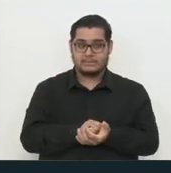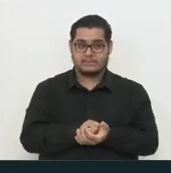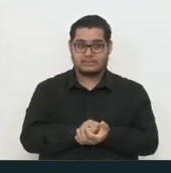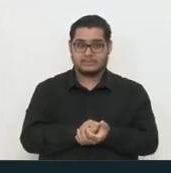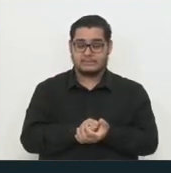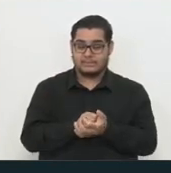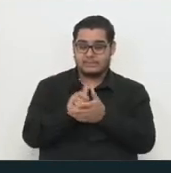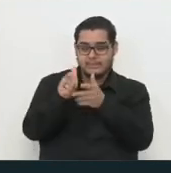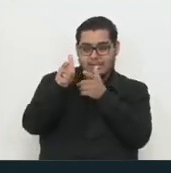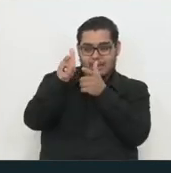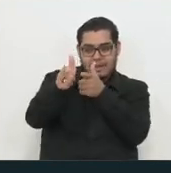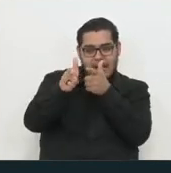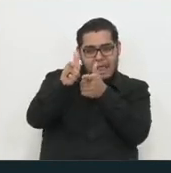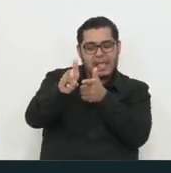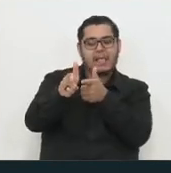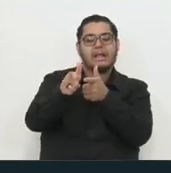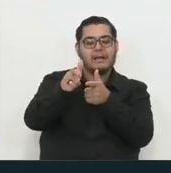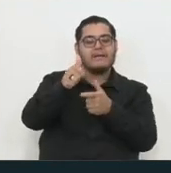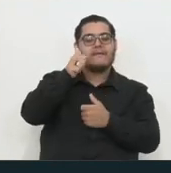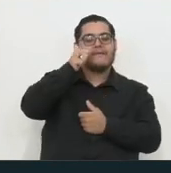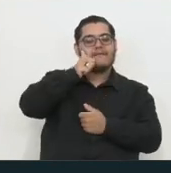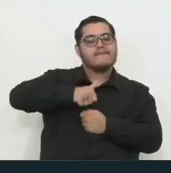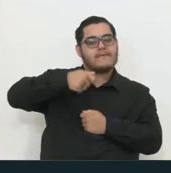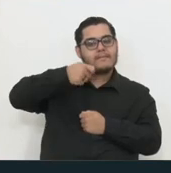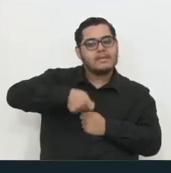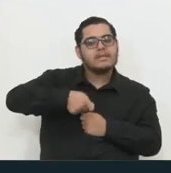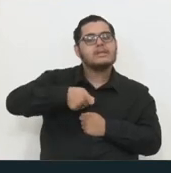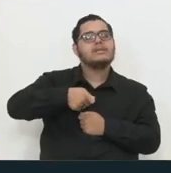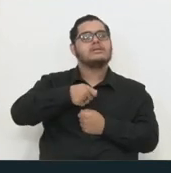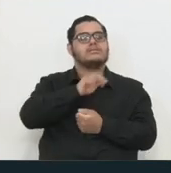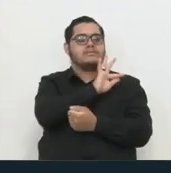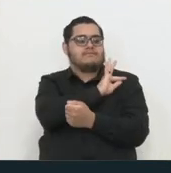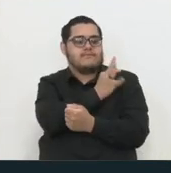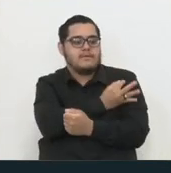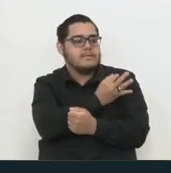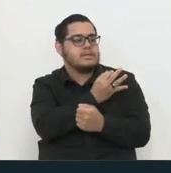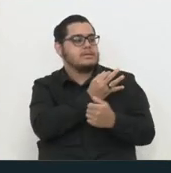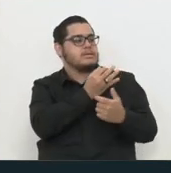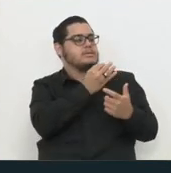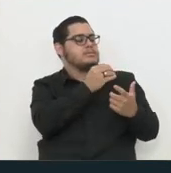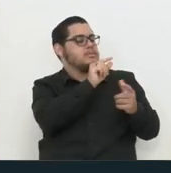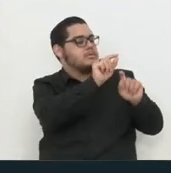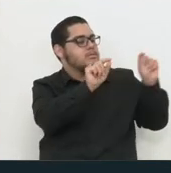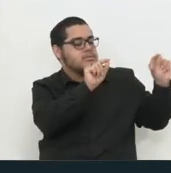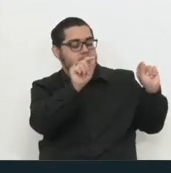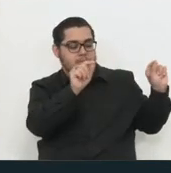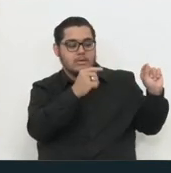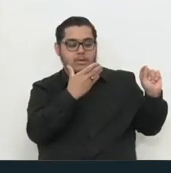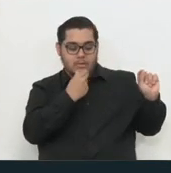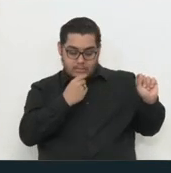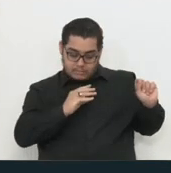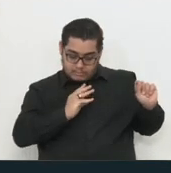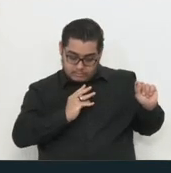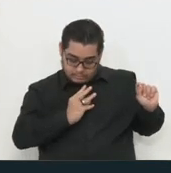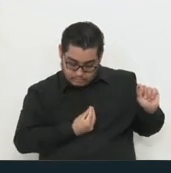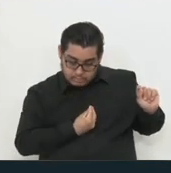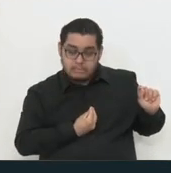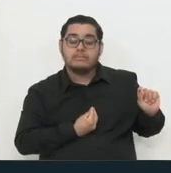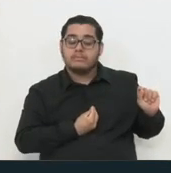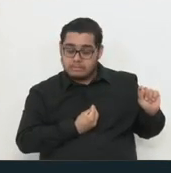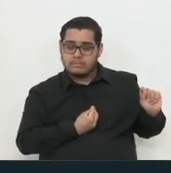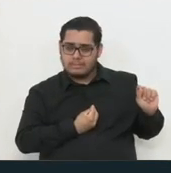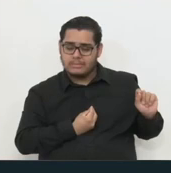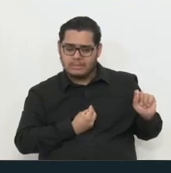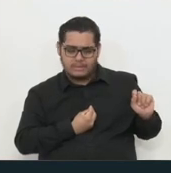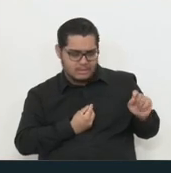o feminismo e criticar homens que se sente que se sentem mulheres e tentar roubar o seu lugar do mundo o